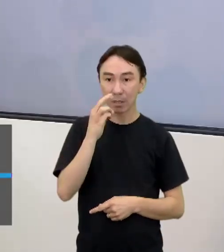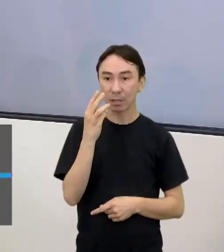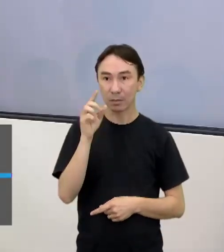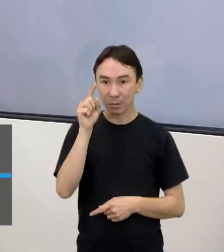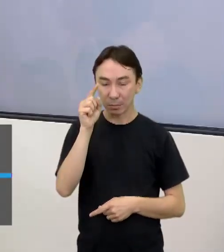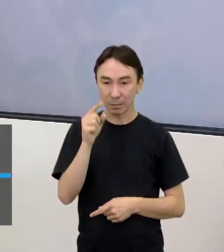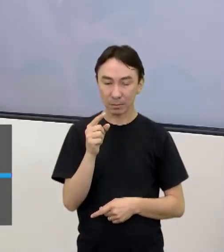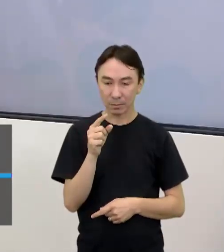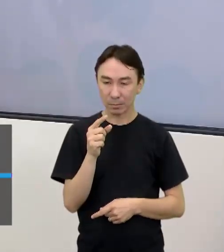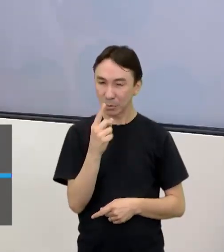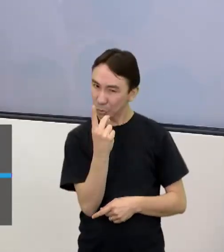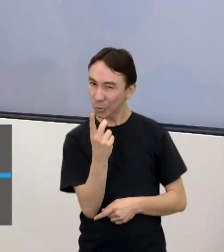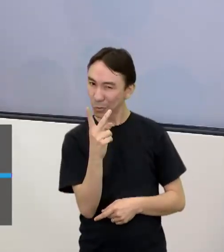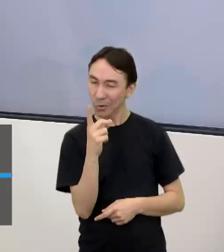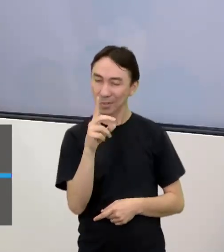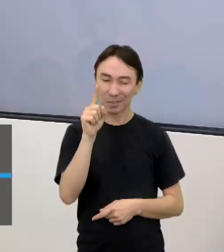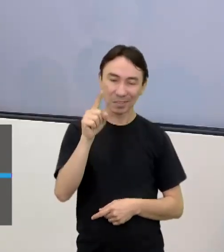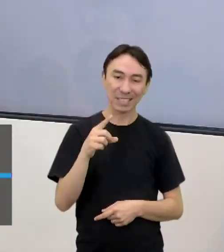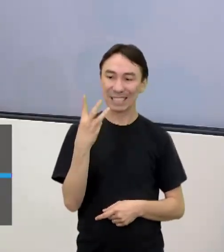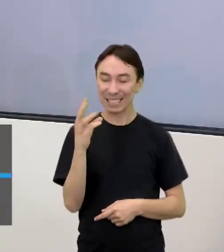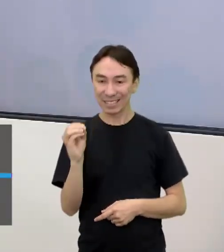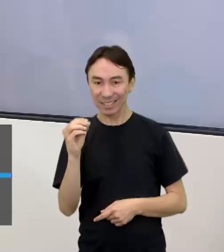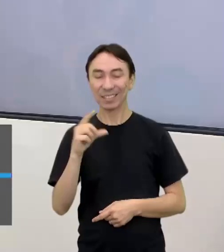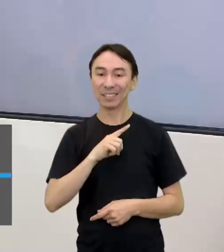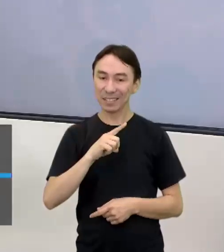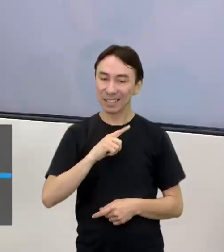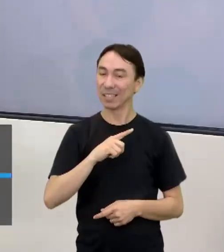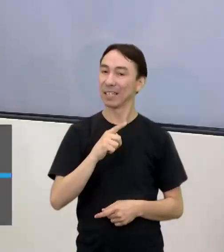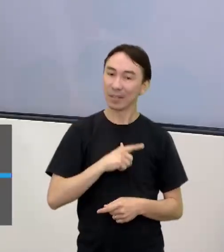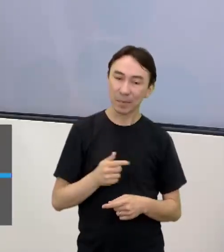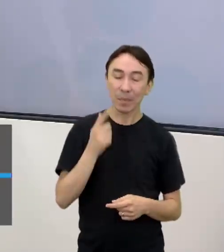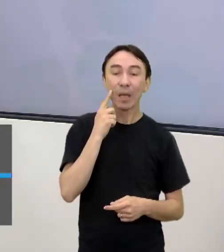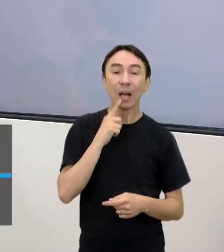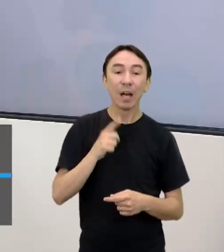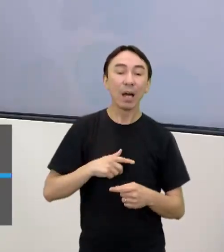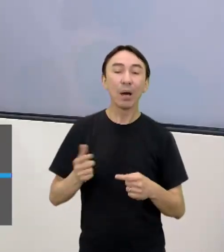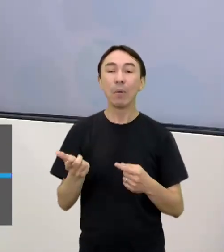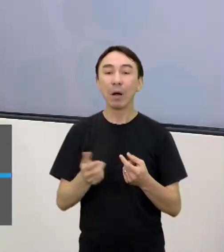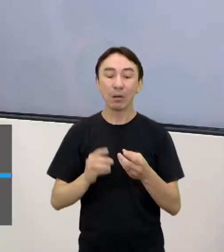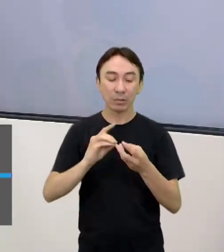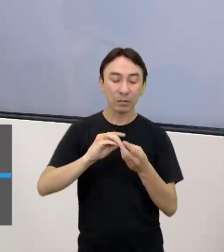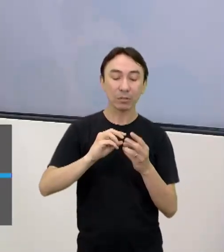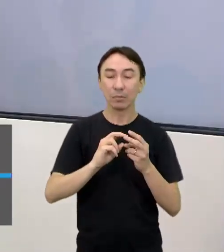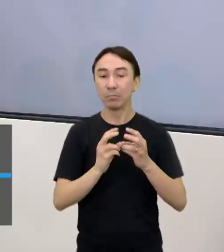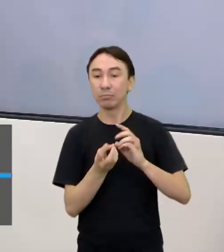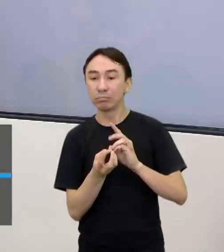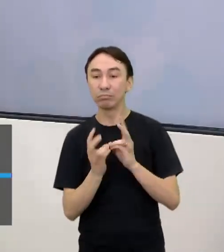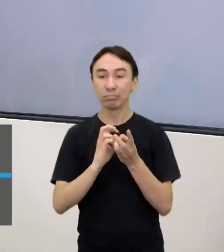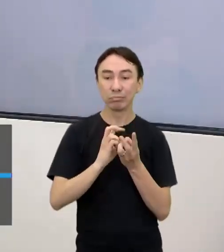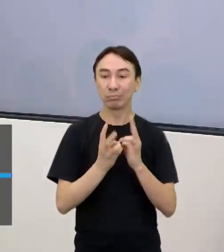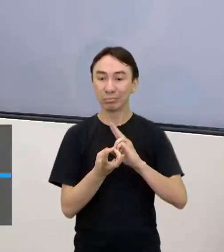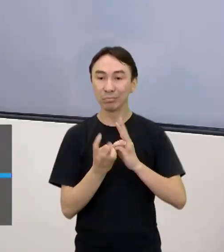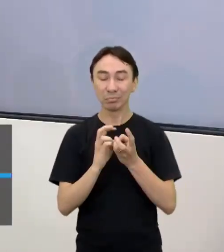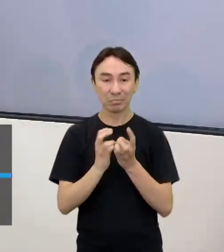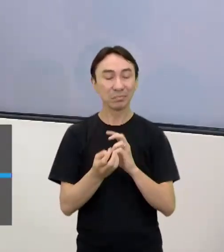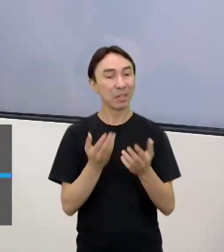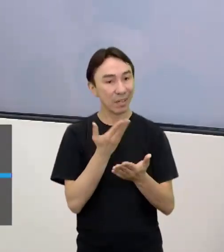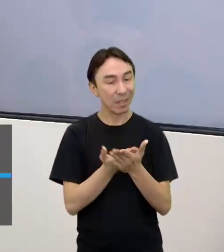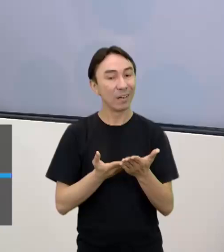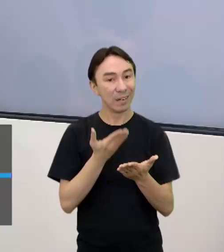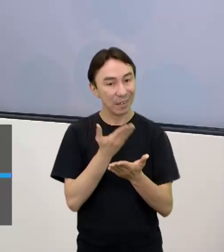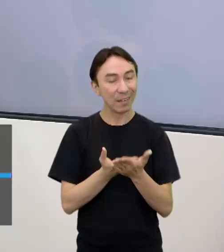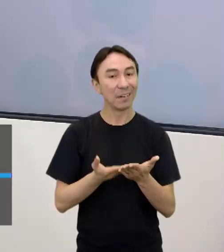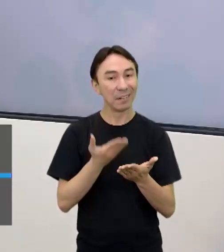gente vai ter uma aula de capoeira com a professora Mara e um professor convidado também, mestre em capoeira. Gente, não perca, tá muito